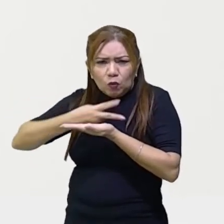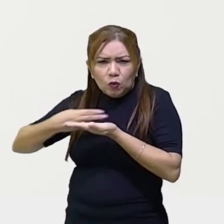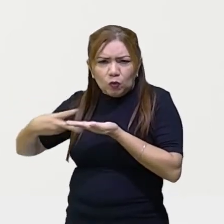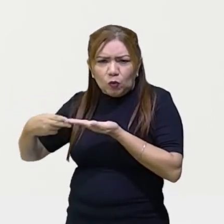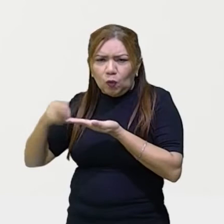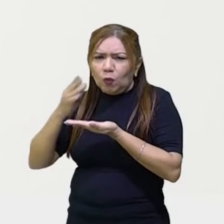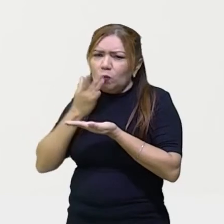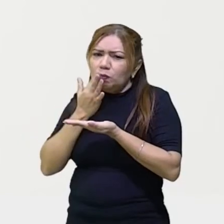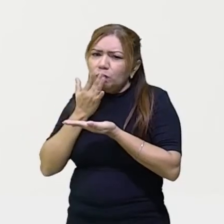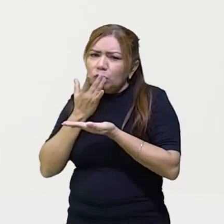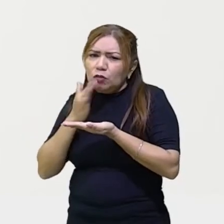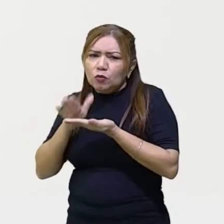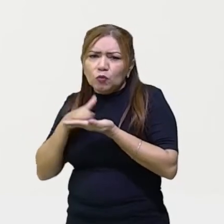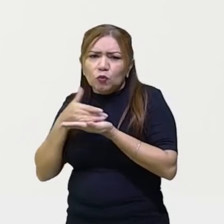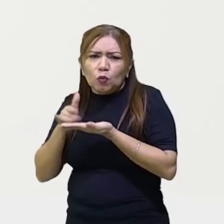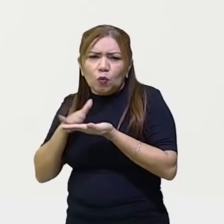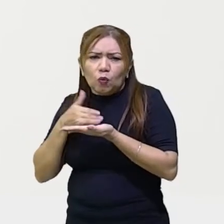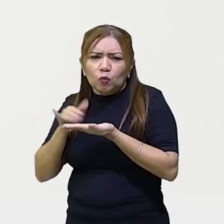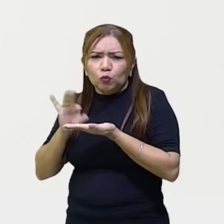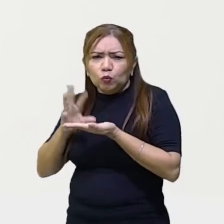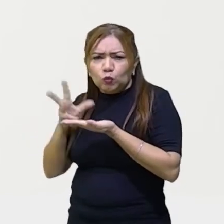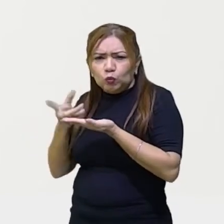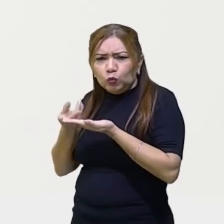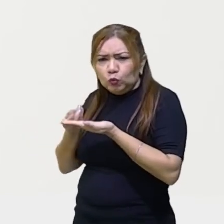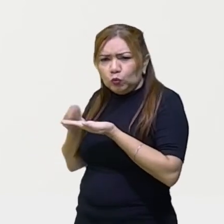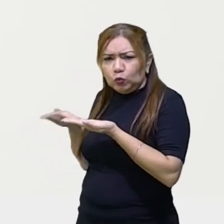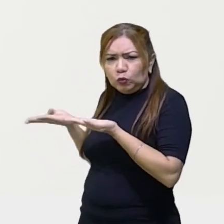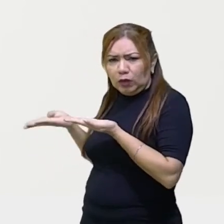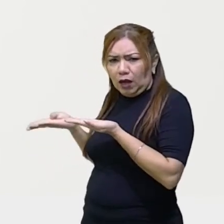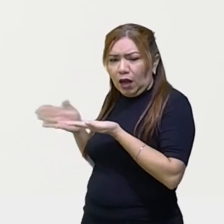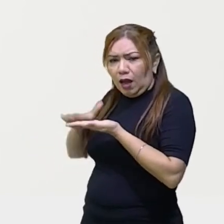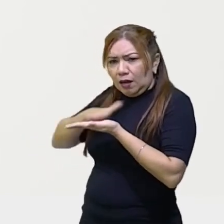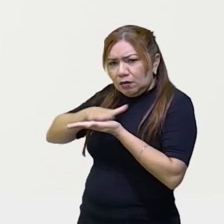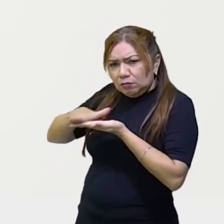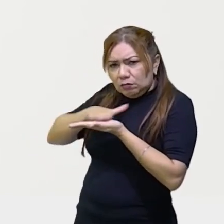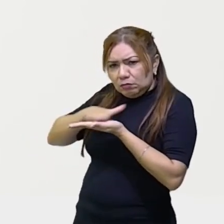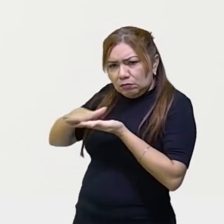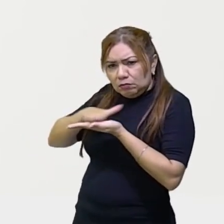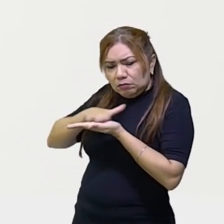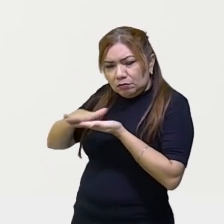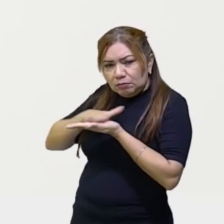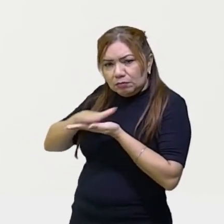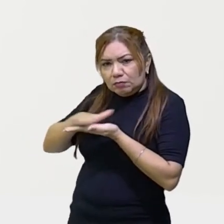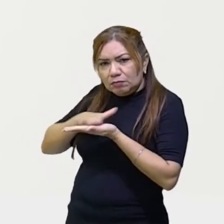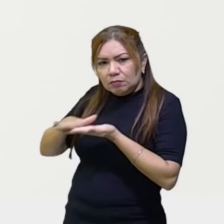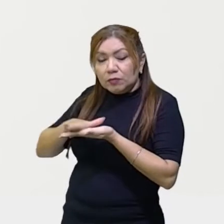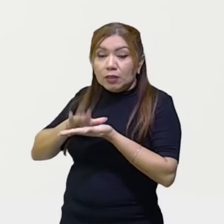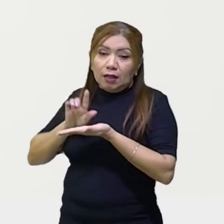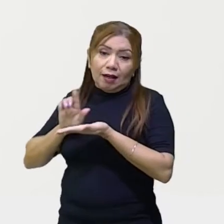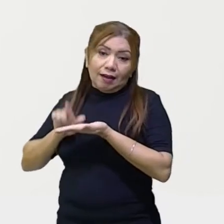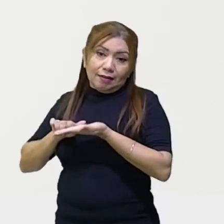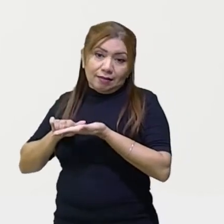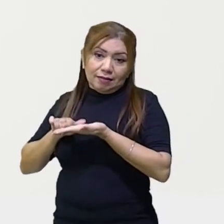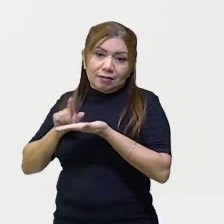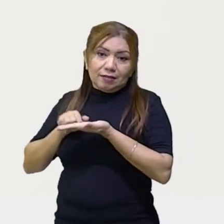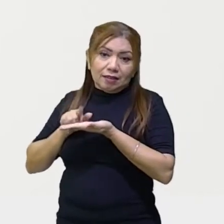pintei essa região toda essa região aqui a deixou de ser uma